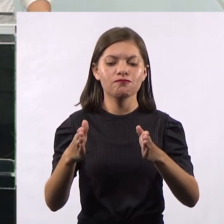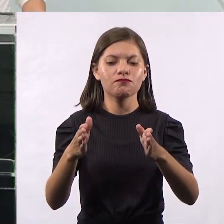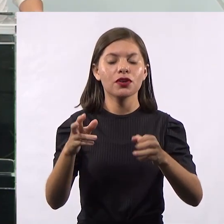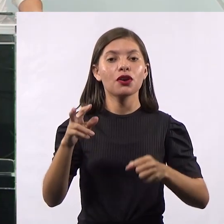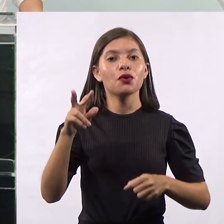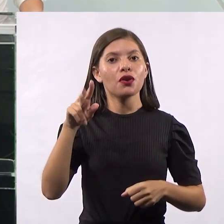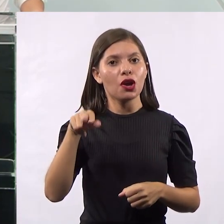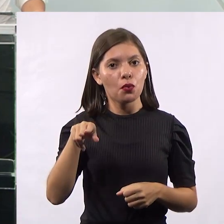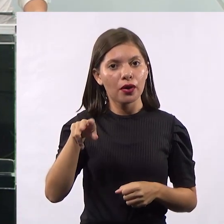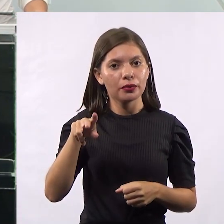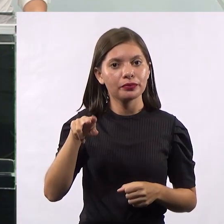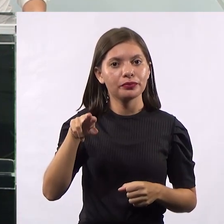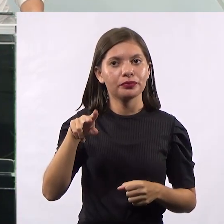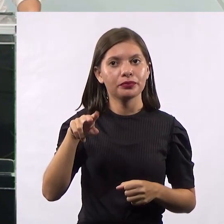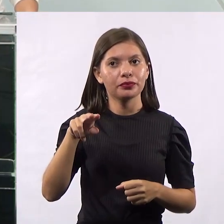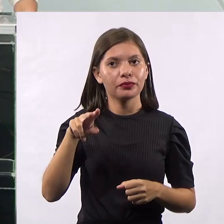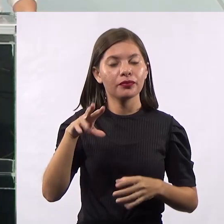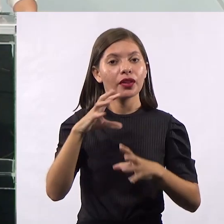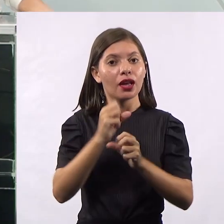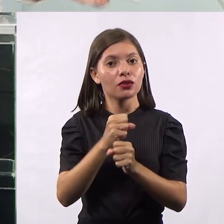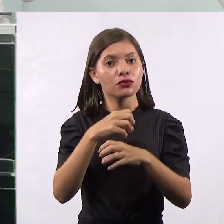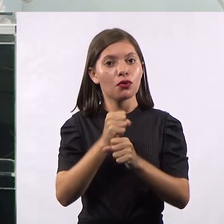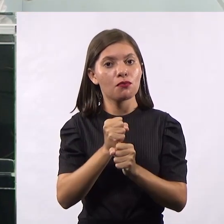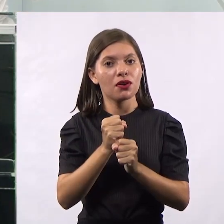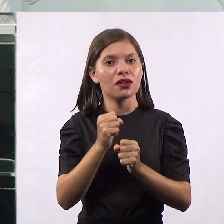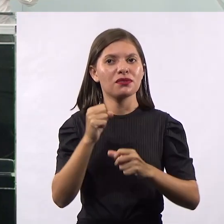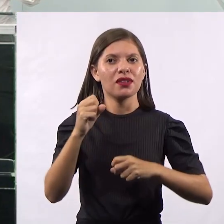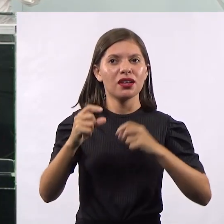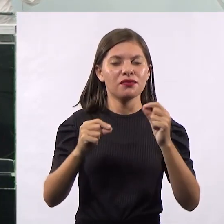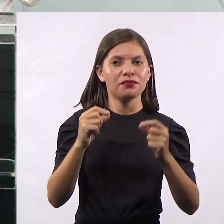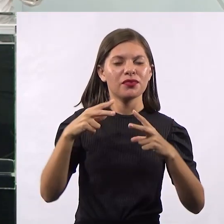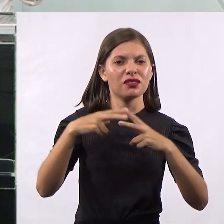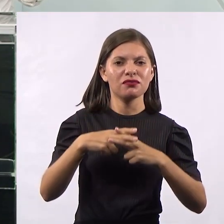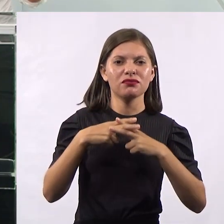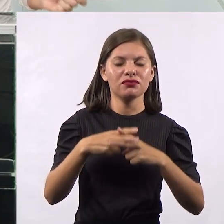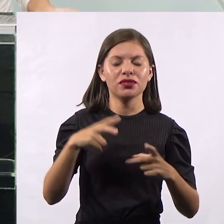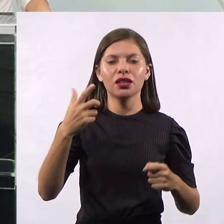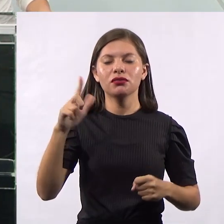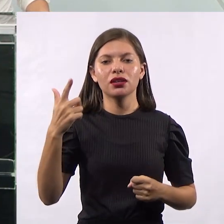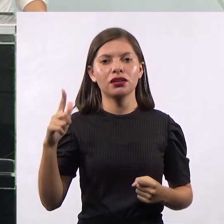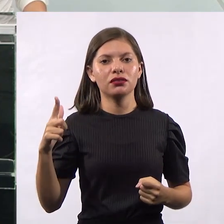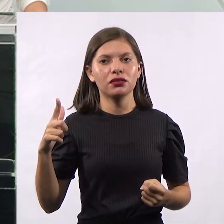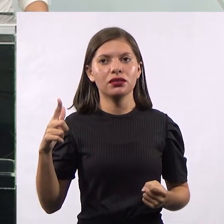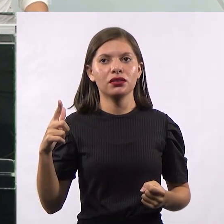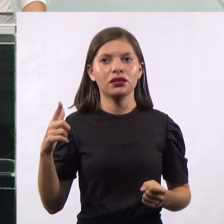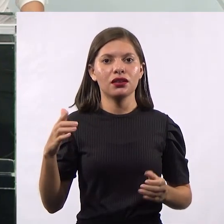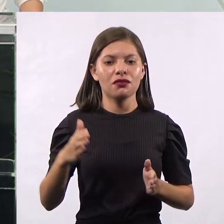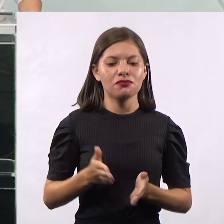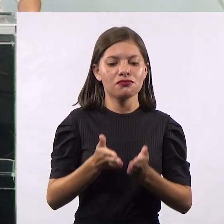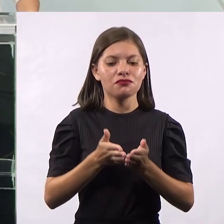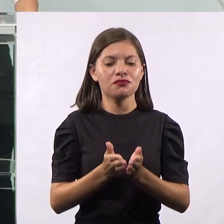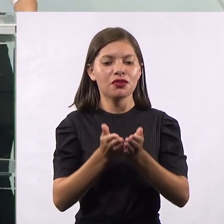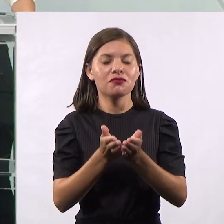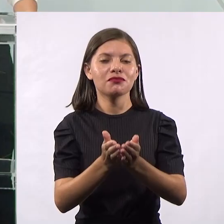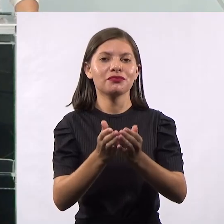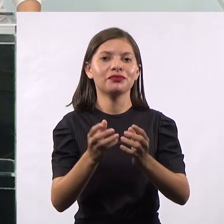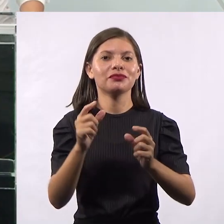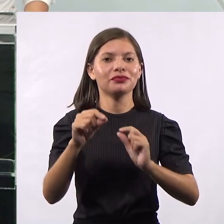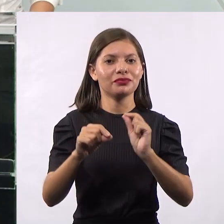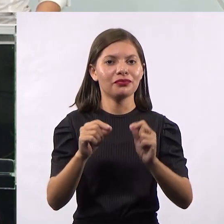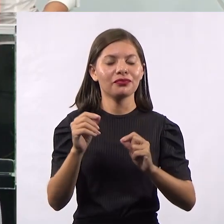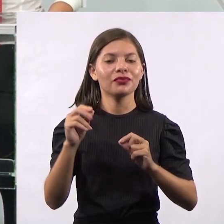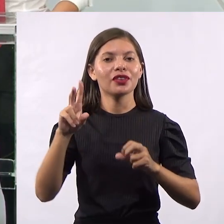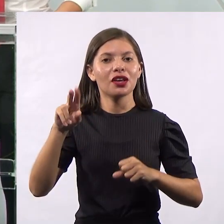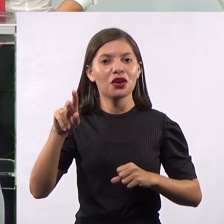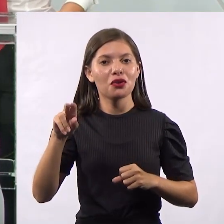mesmo caminho, eles se somam, né? Então, não tem essa resistência, essa oposição. O convênio está todo mundo no mesmo barco,